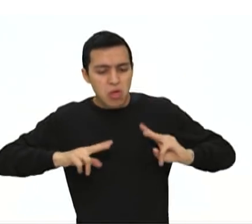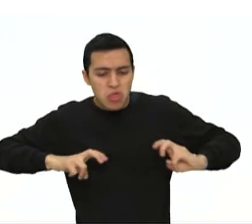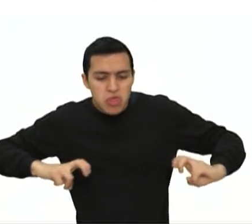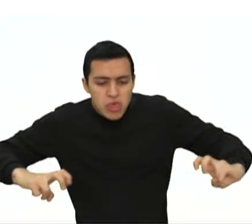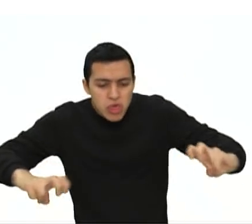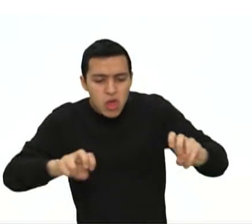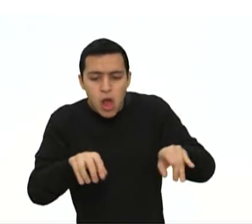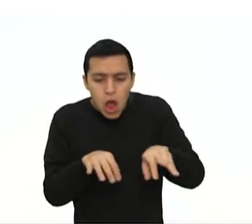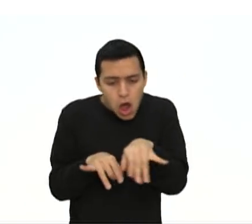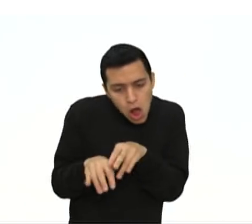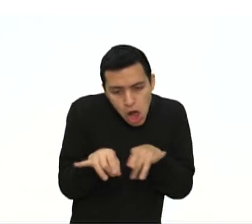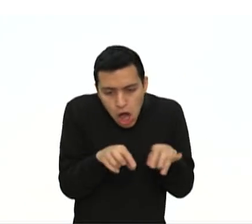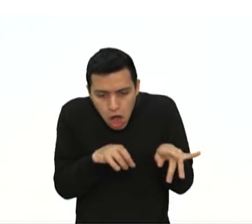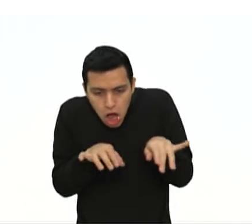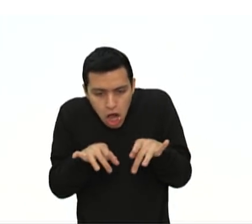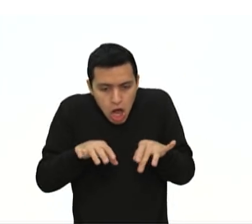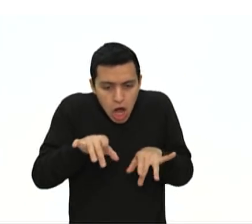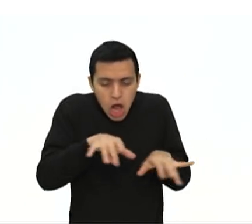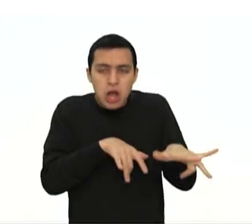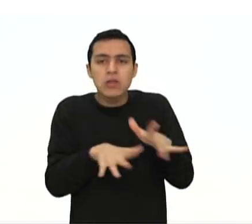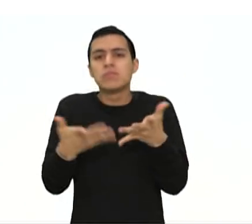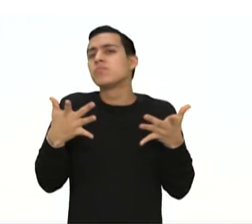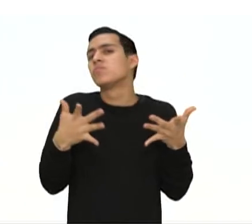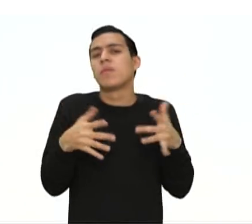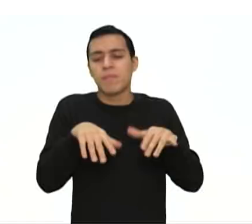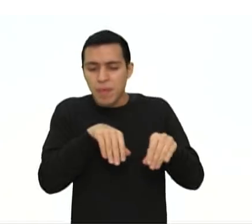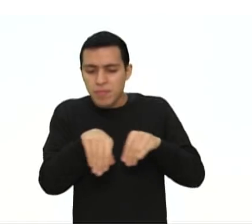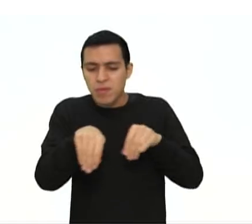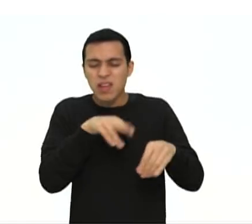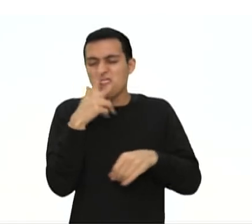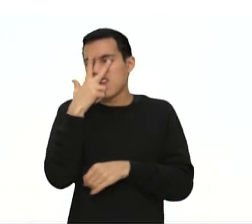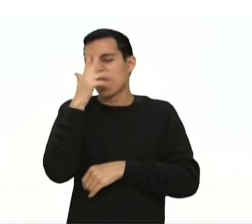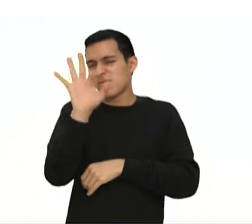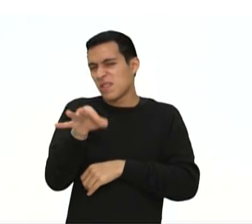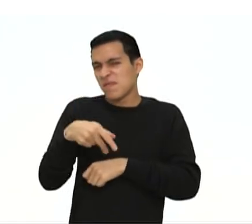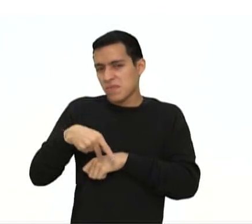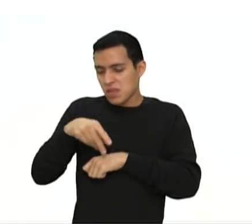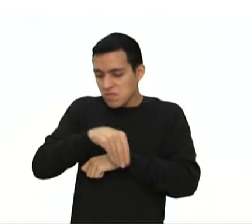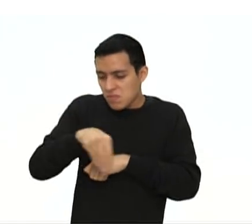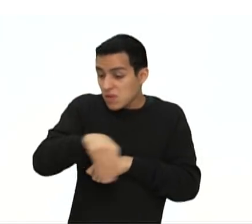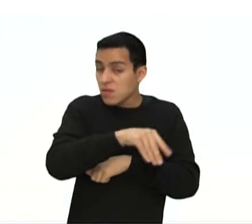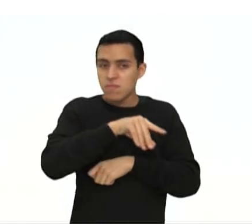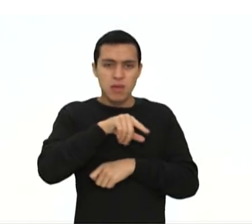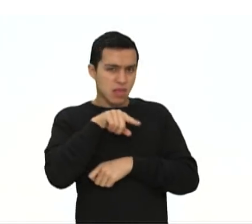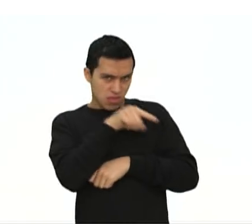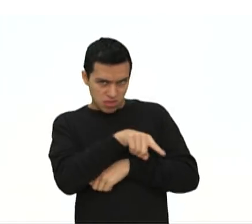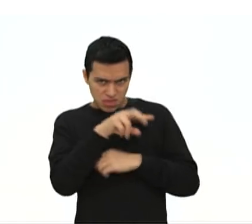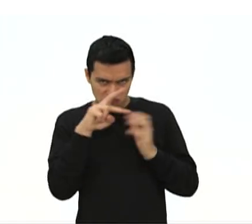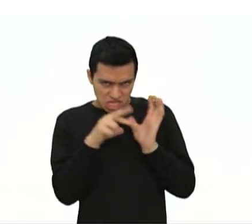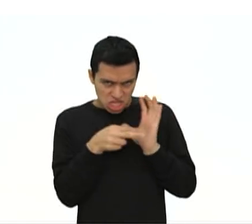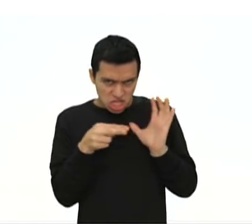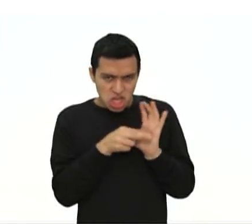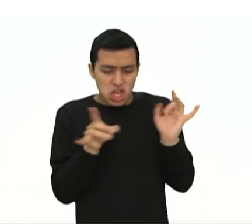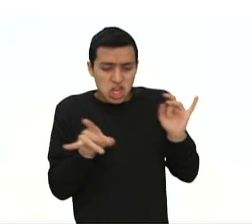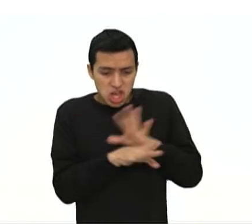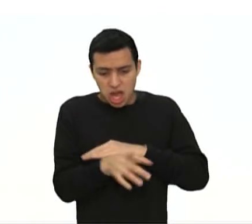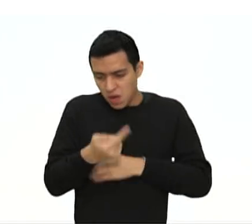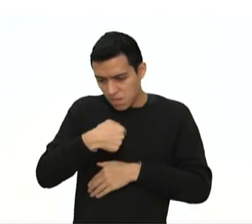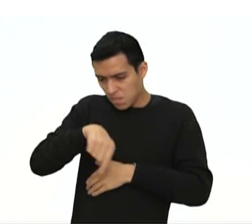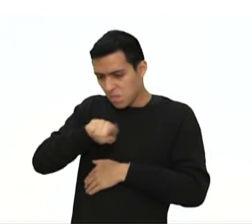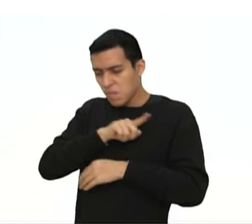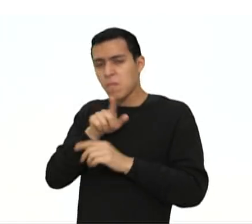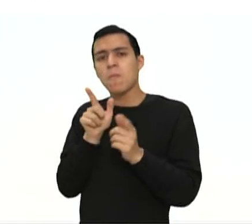lugar com as pedras ali, né? Fazendo as pedrinhas como peças. Mas isso não significa que se nós não